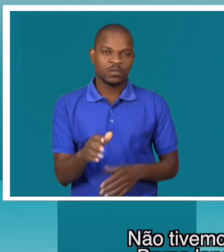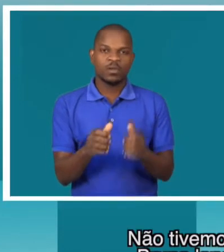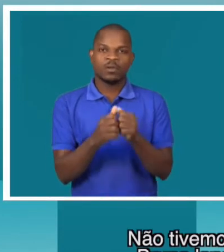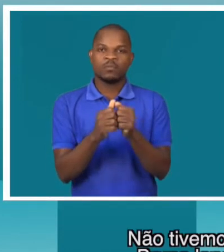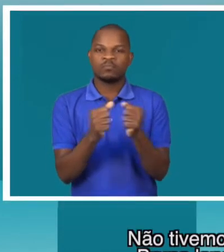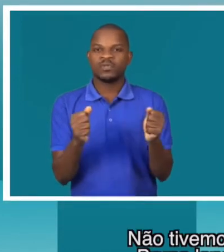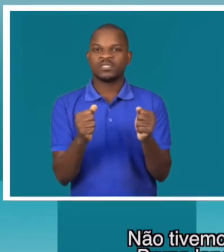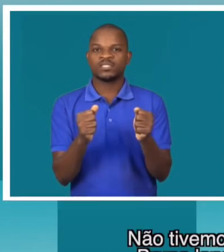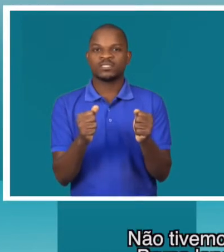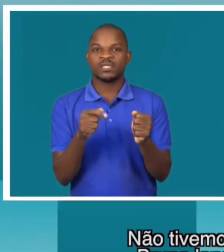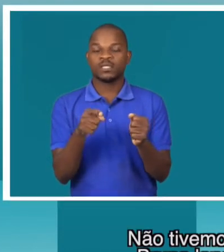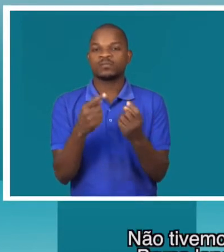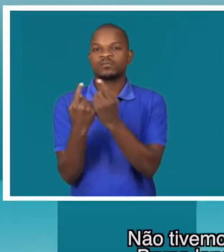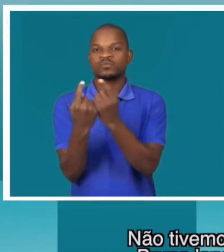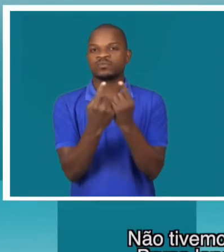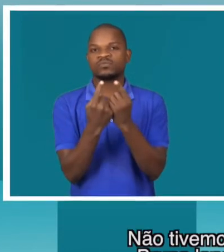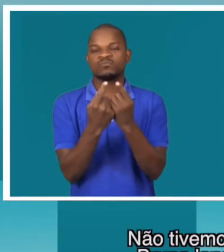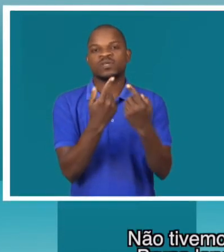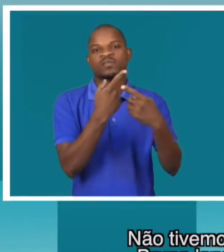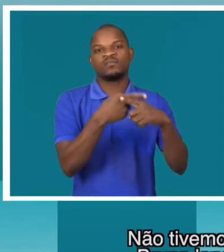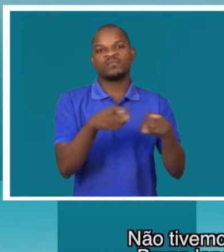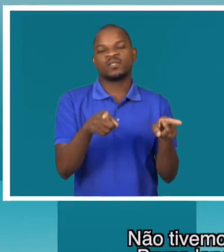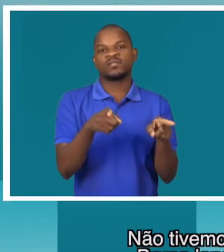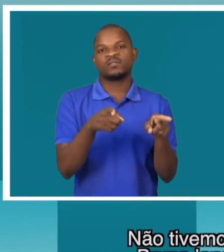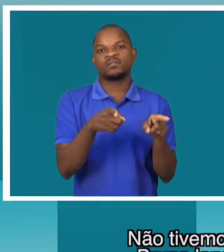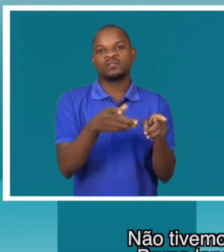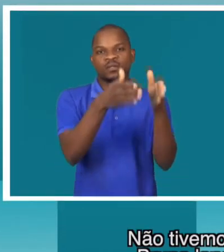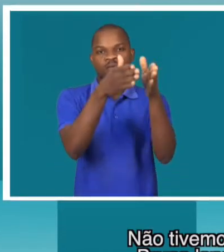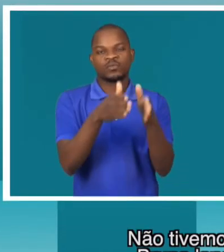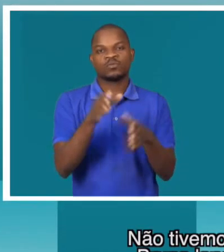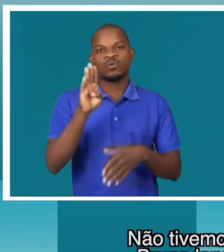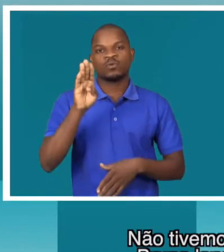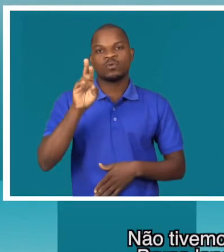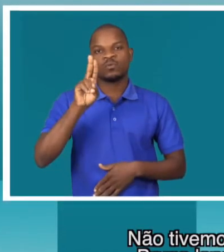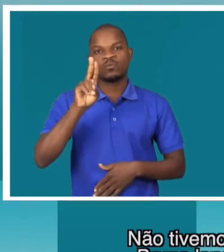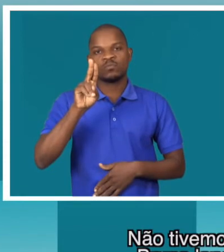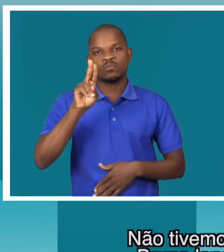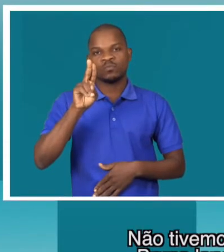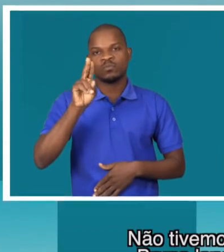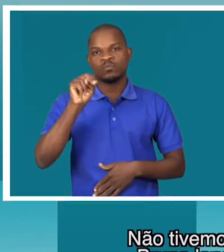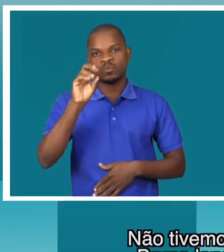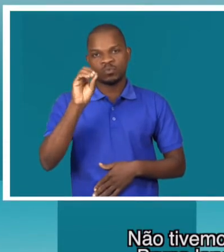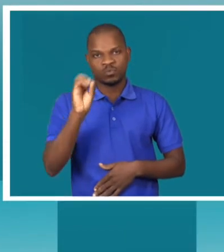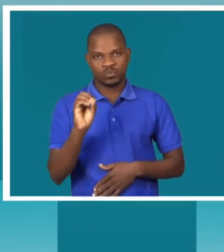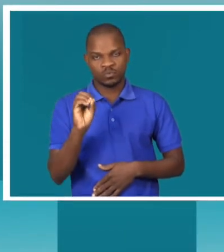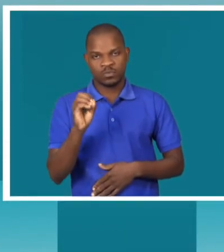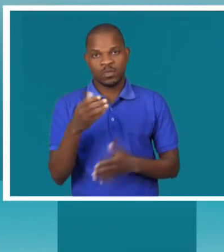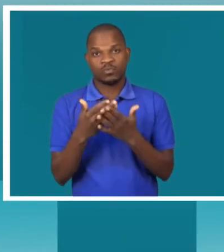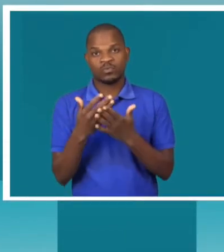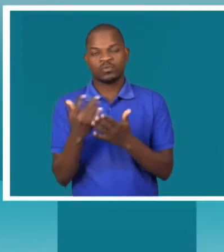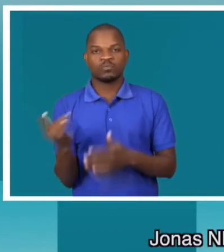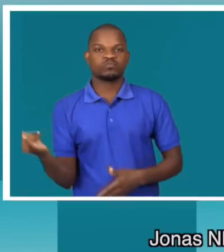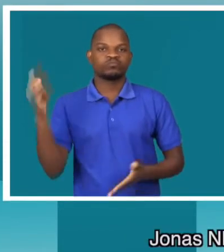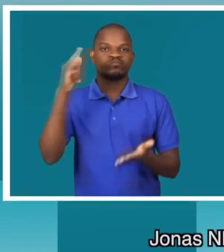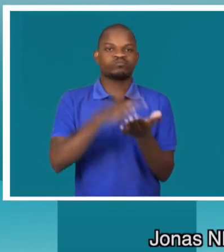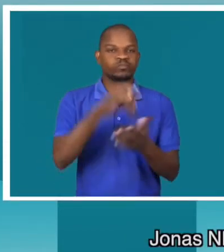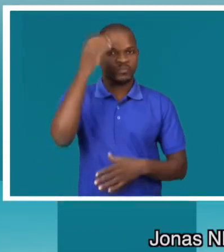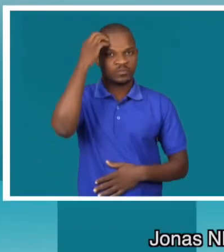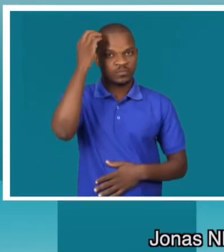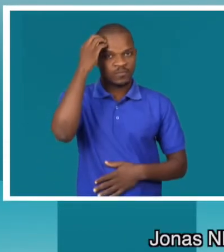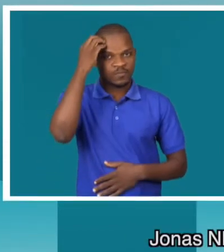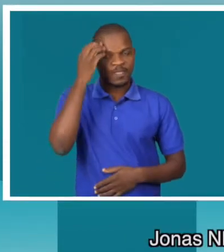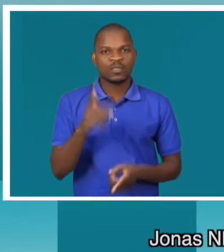esta indicação em relação ao Bruno, Bruno Langa, por isso que ele veio a Maputo. Jonas Gignac,